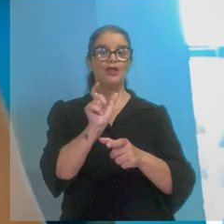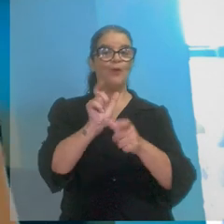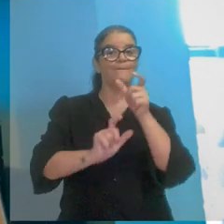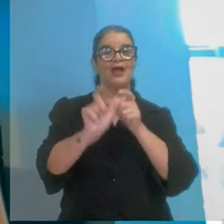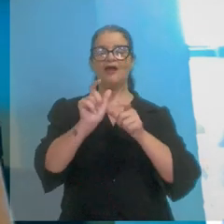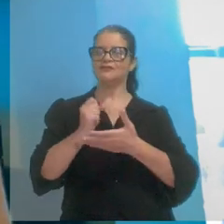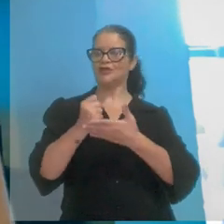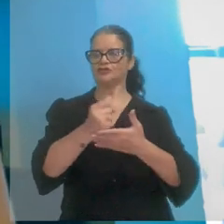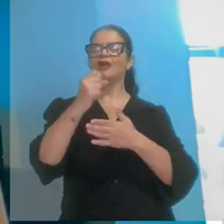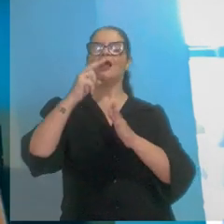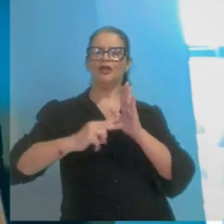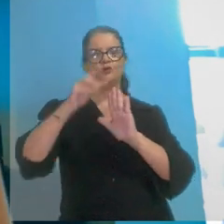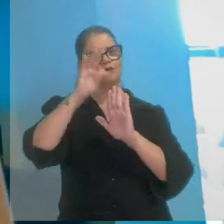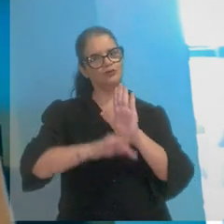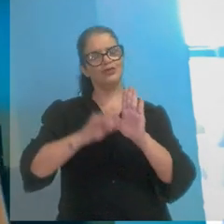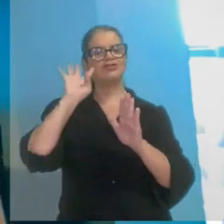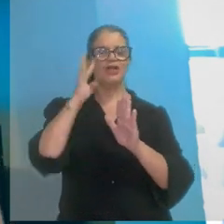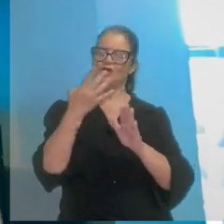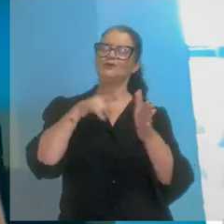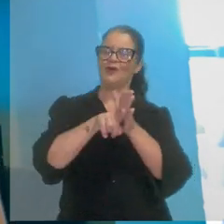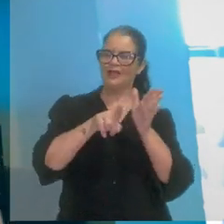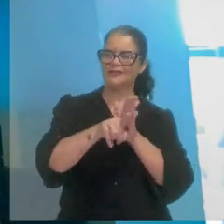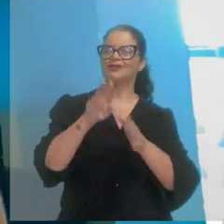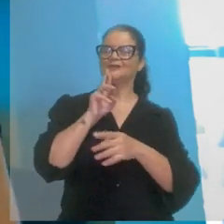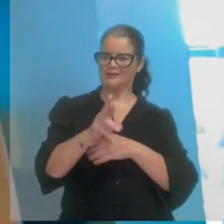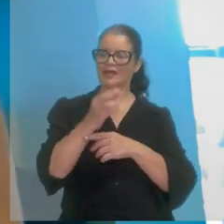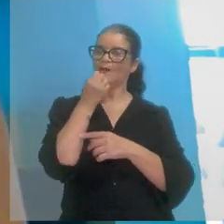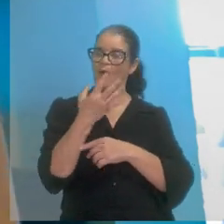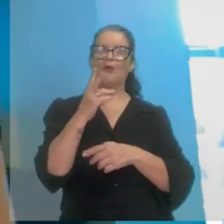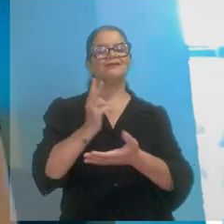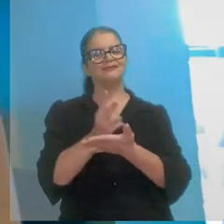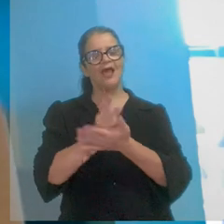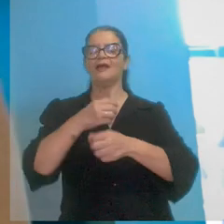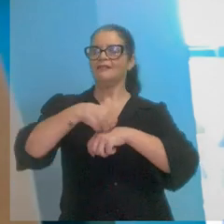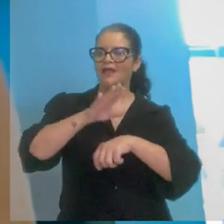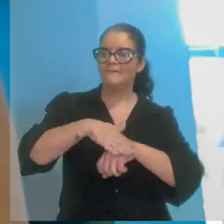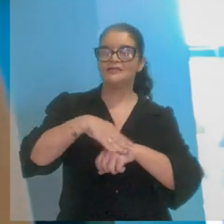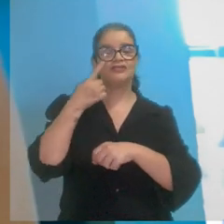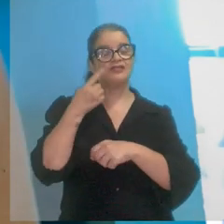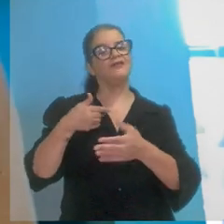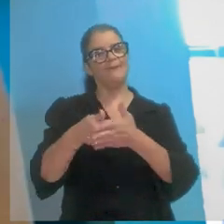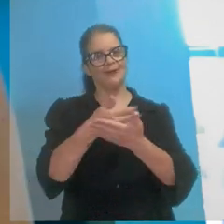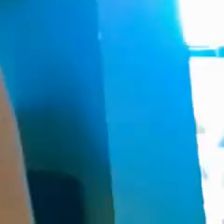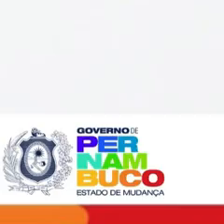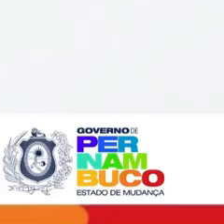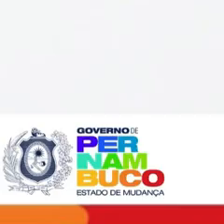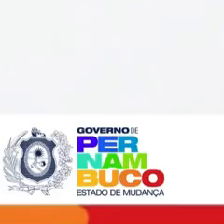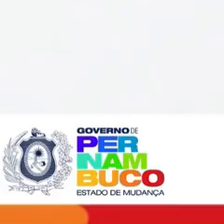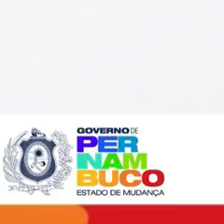vai te ajudar na leitura dos textos e na resolução das questões, tá bom? Segue para mais dicas, a gente se vê na próxima.